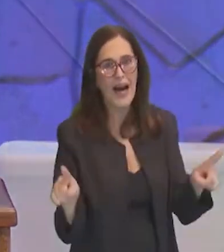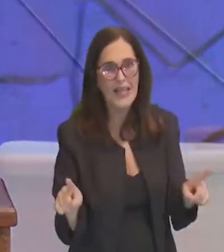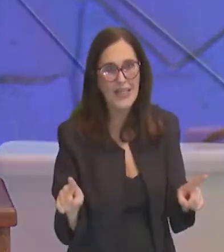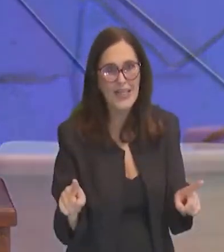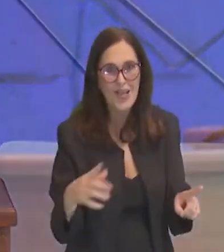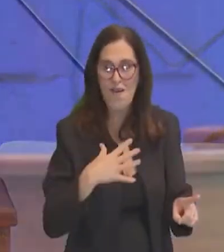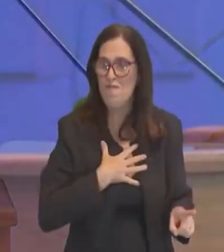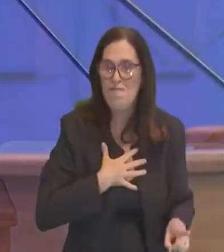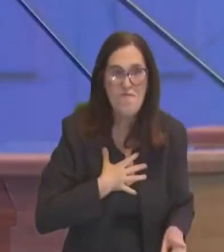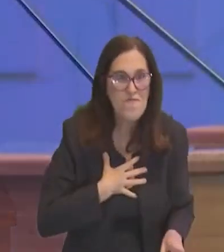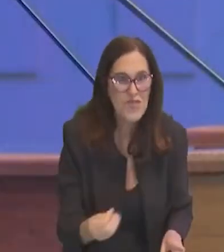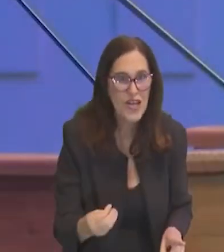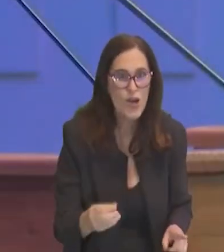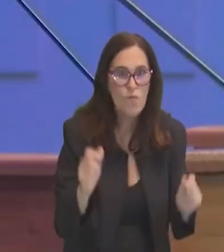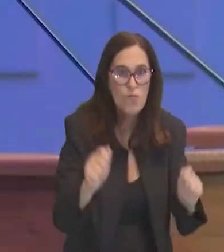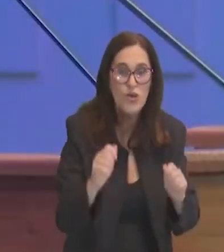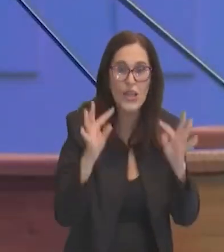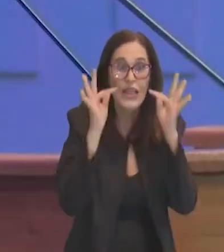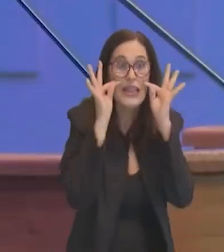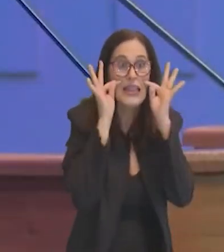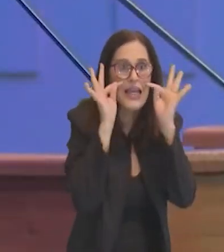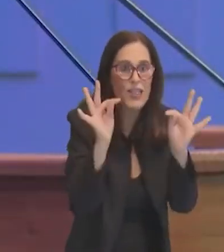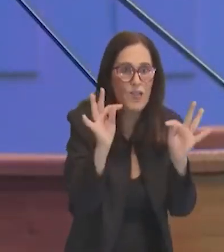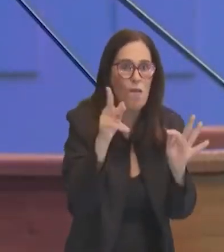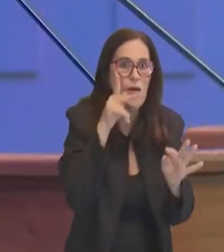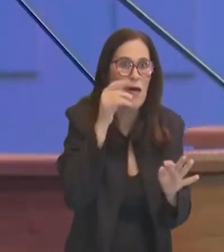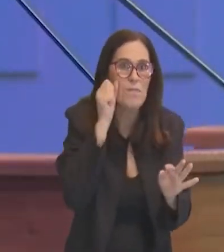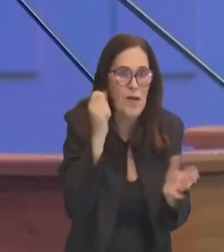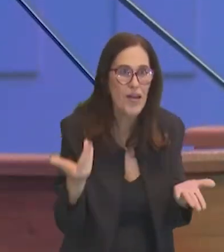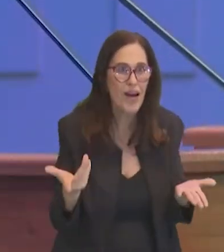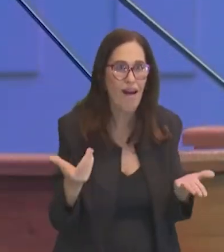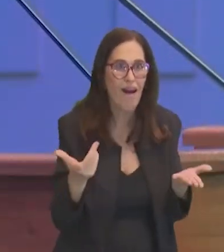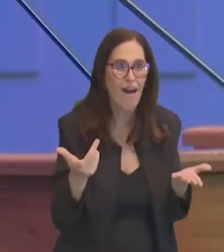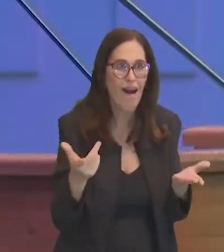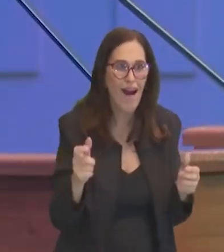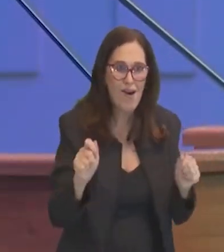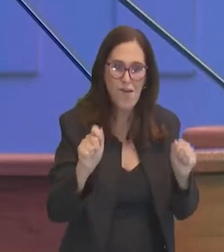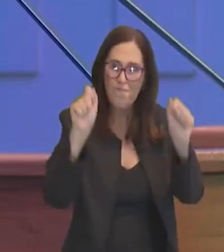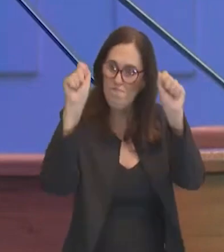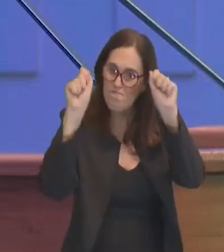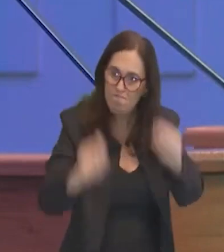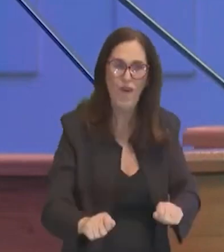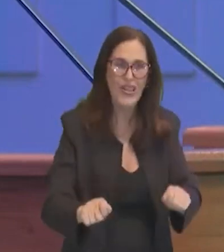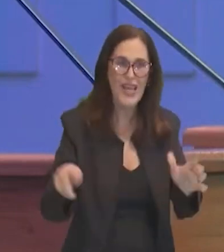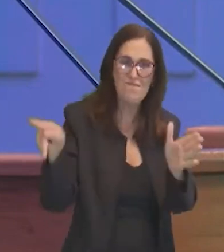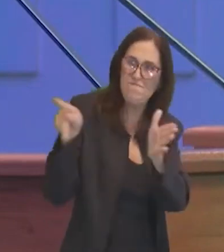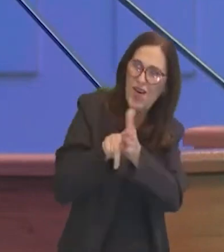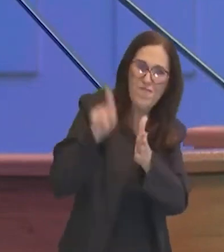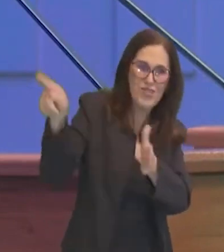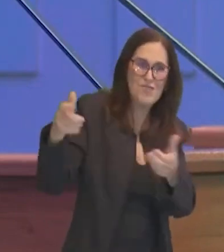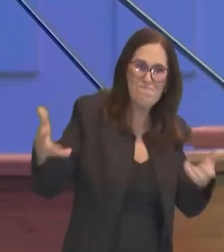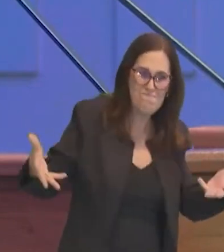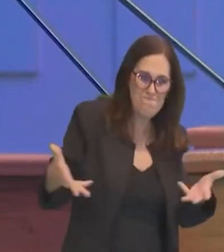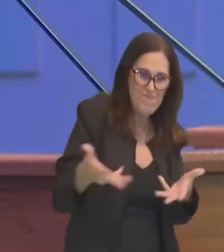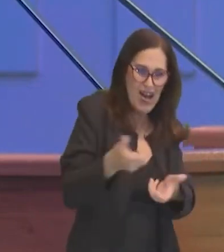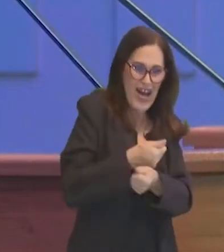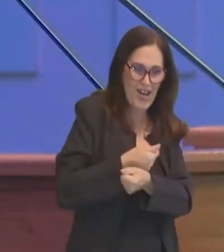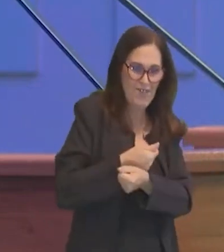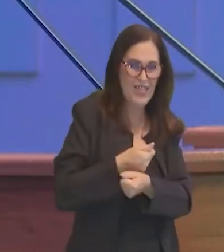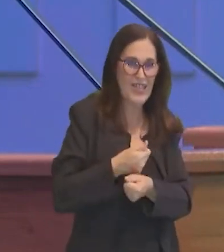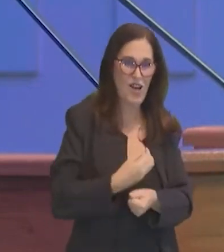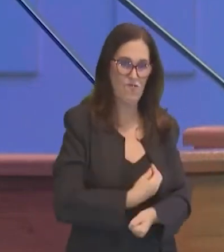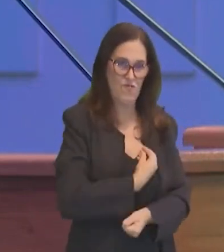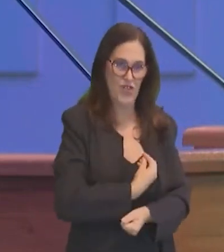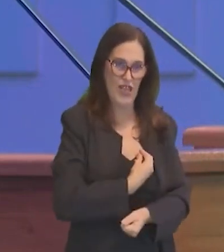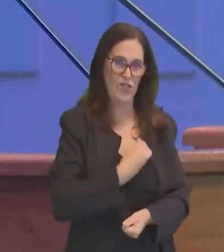filho, eu pude testemunhar o tamanho do poder do meu Deus na vida dos missionários,